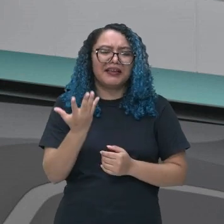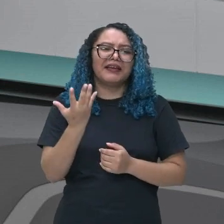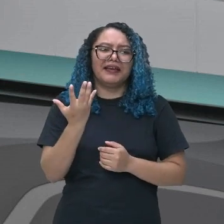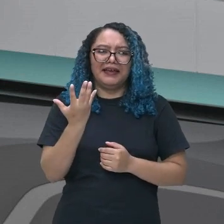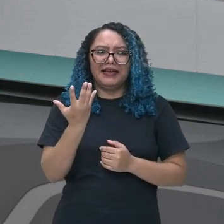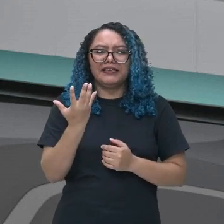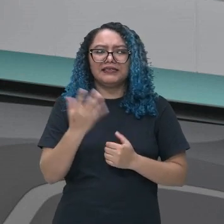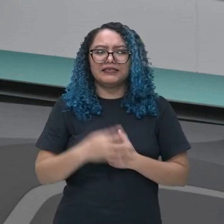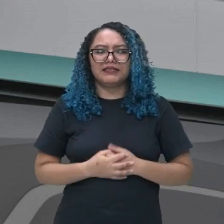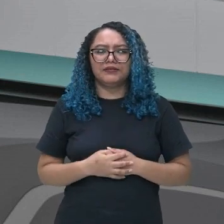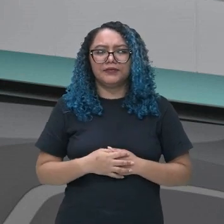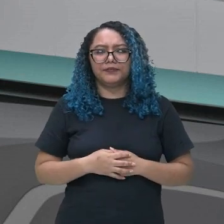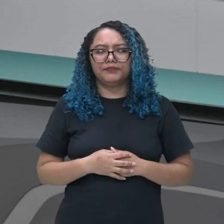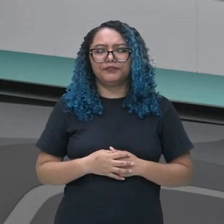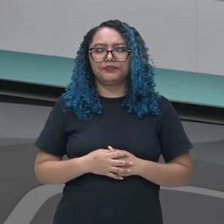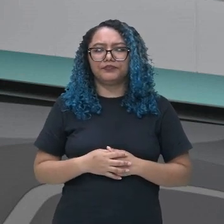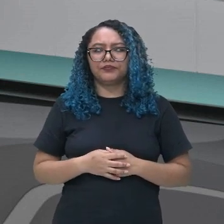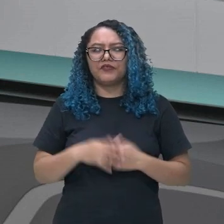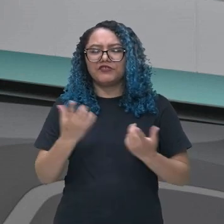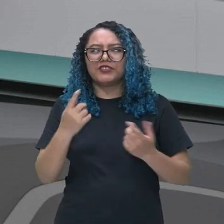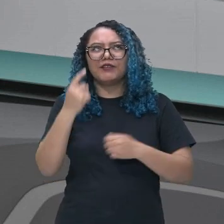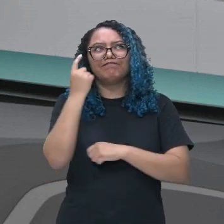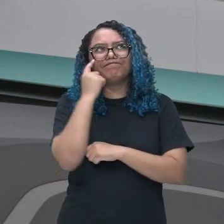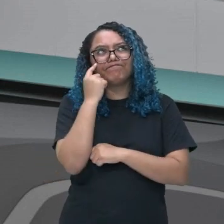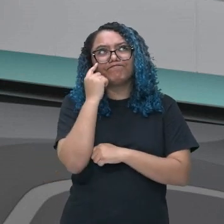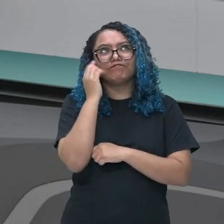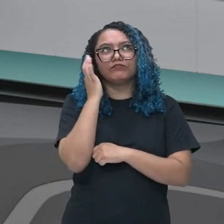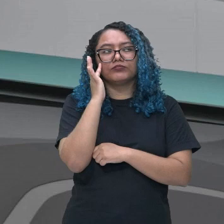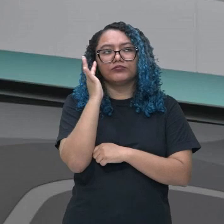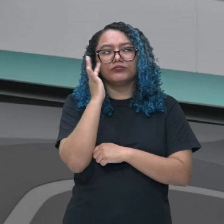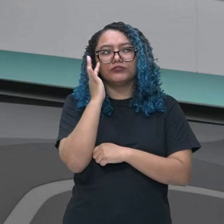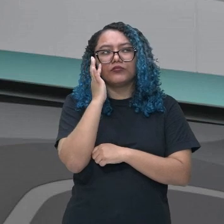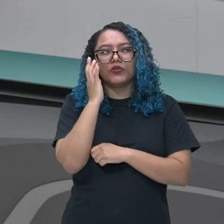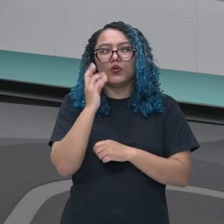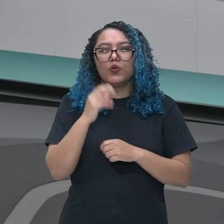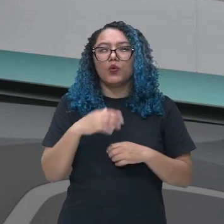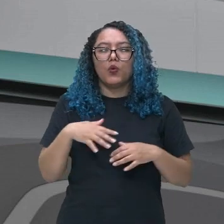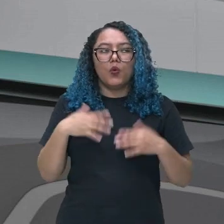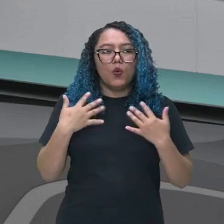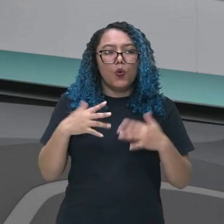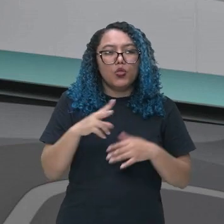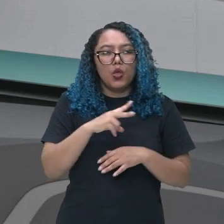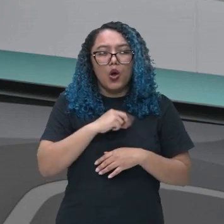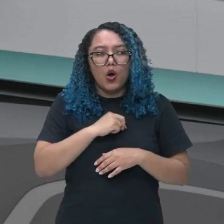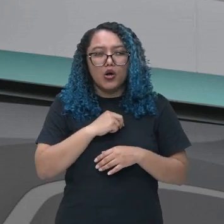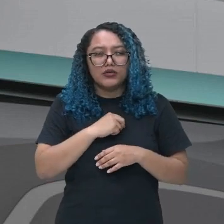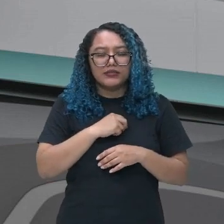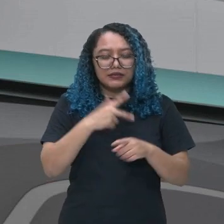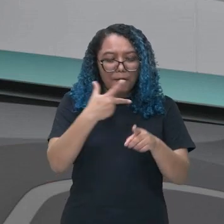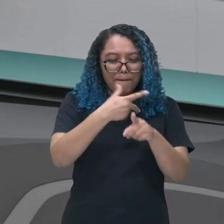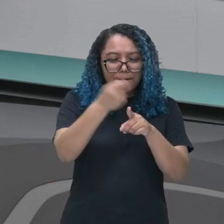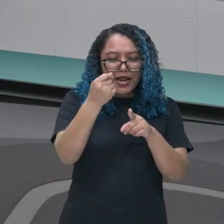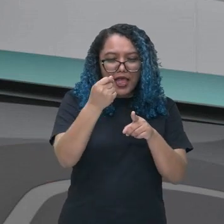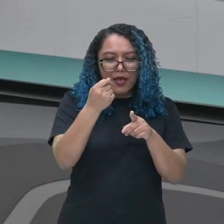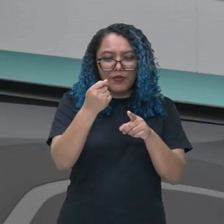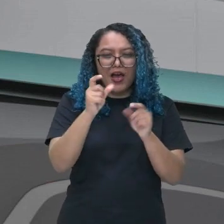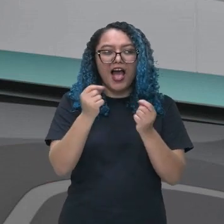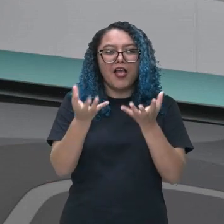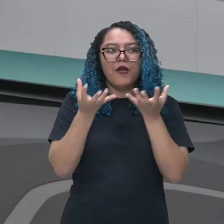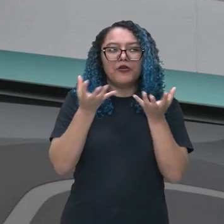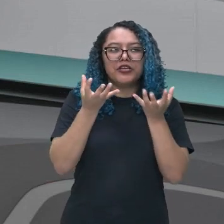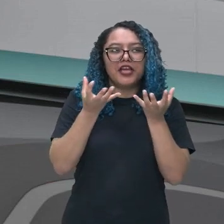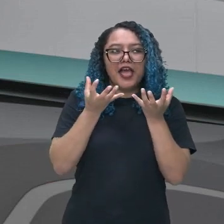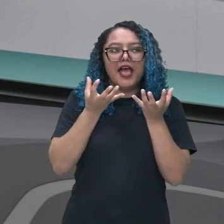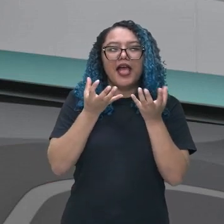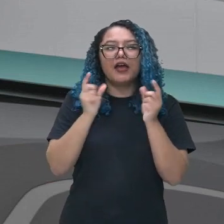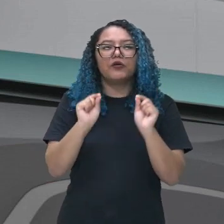você parar assim para pensar, você vai, poxa, eu ganhei um prêmio aqui. Nossa, tudo isso, eu vou lá resgatar e eu tenho que